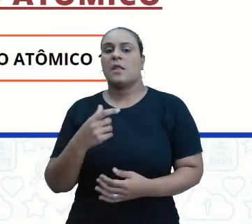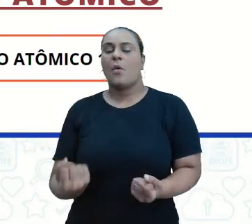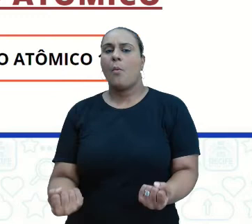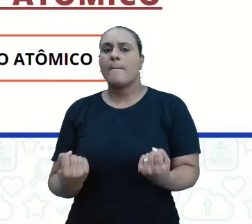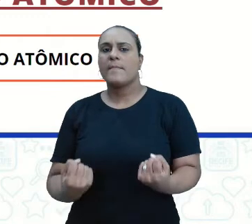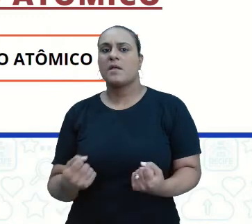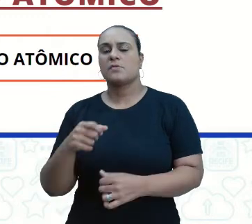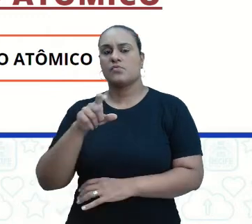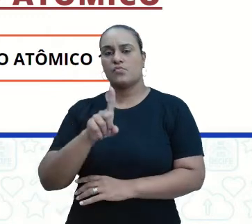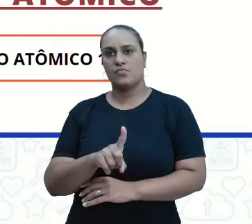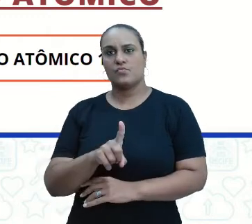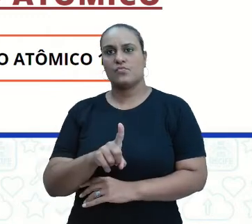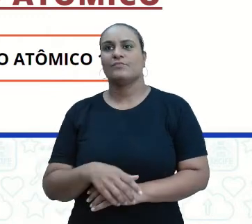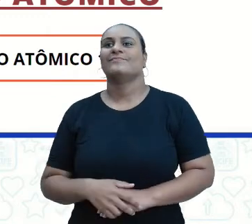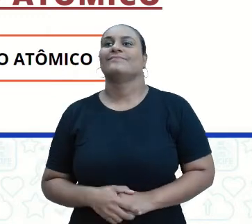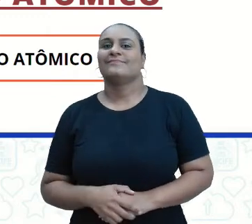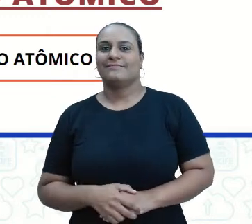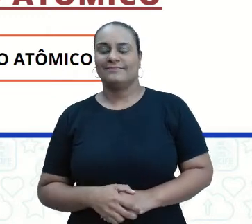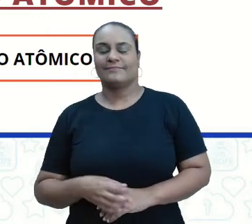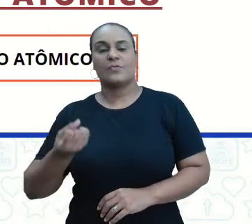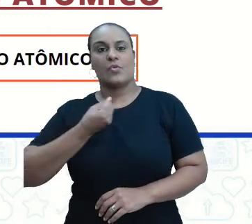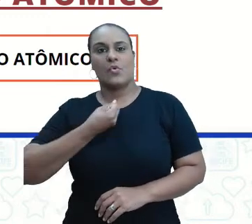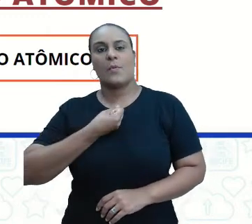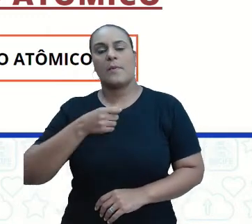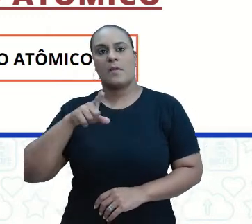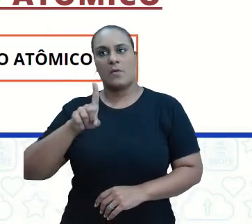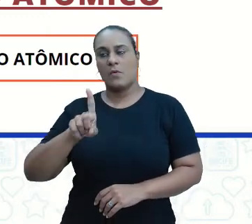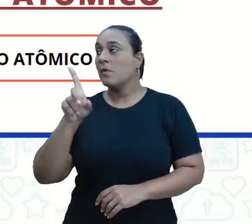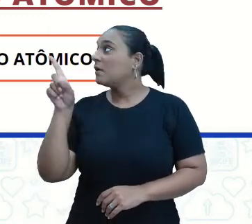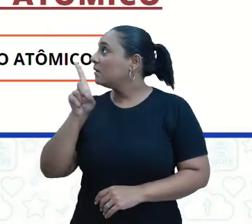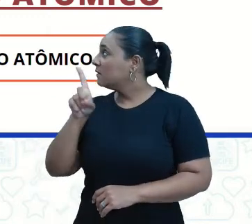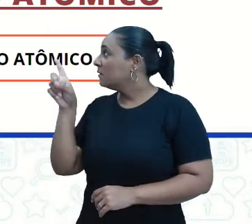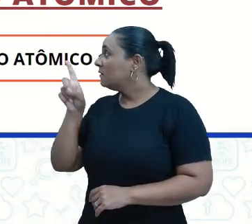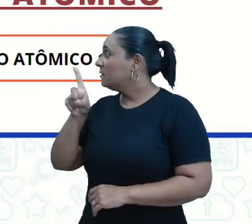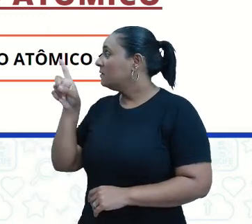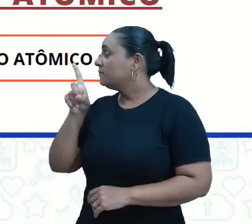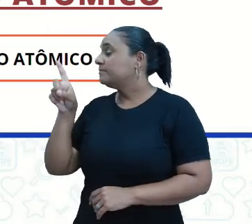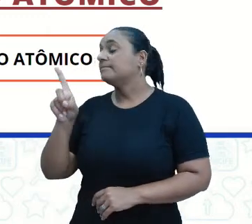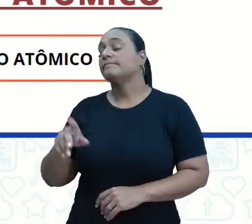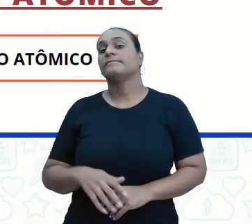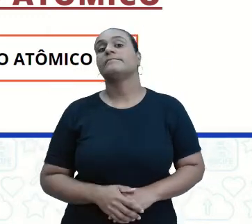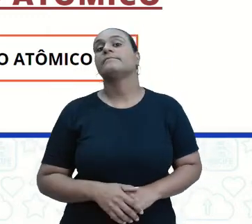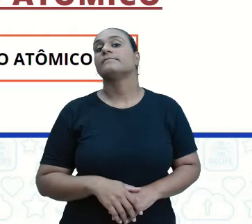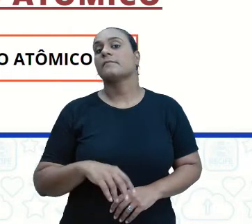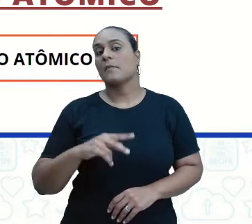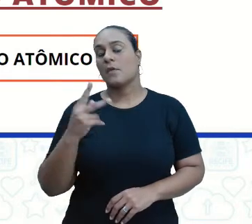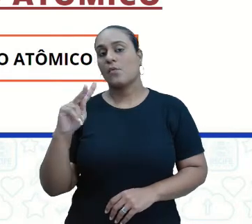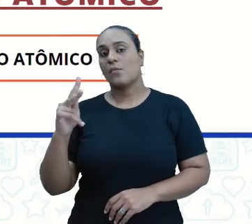1. Então, esse númerozinho 1 que está aí, né, no hidrogênio, ele está